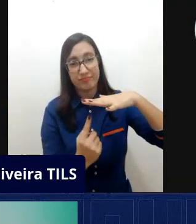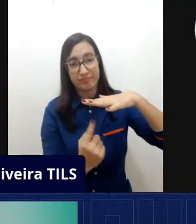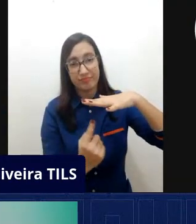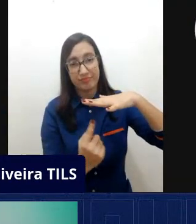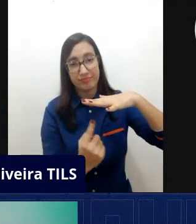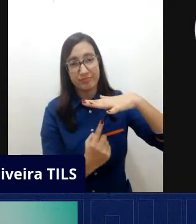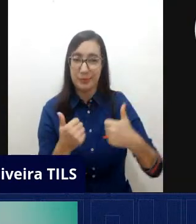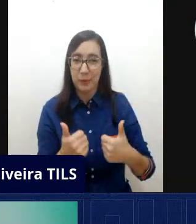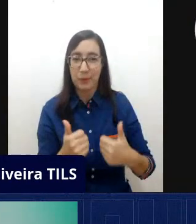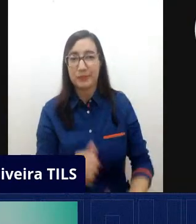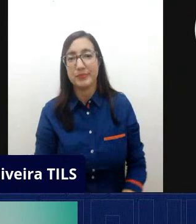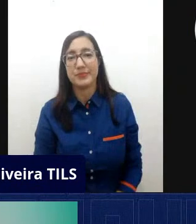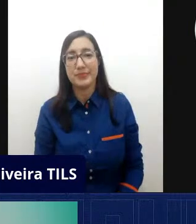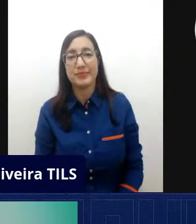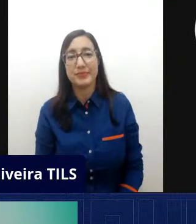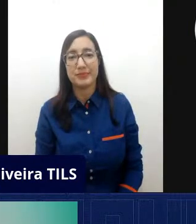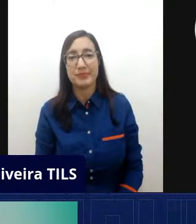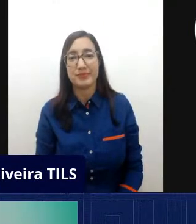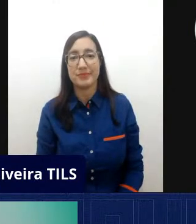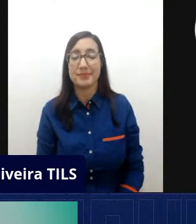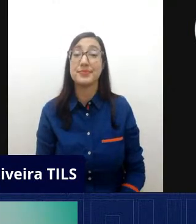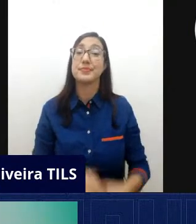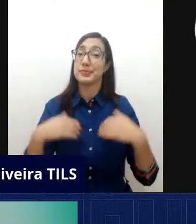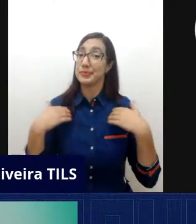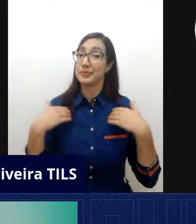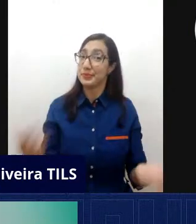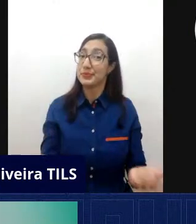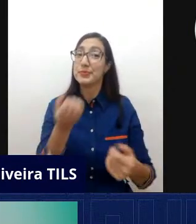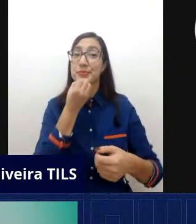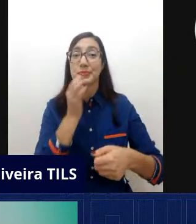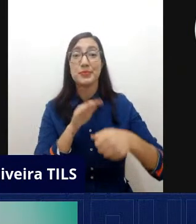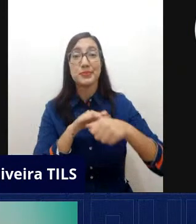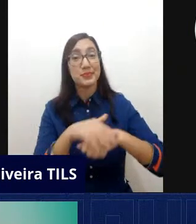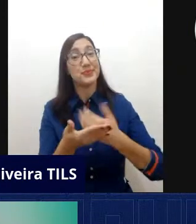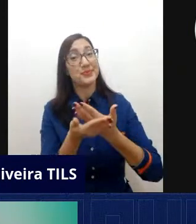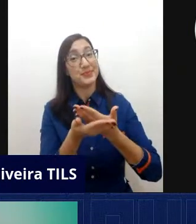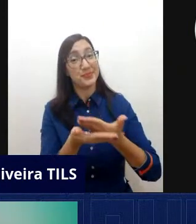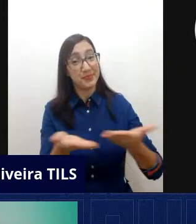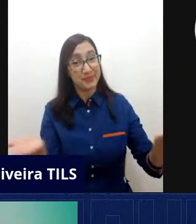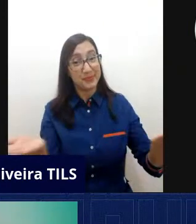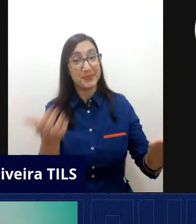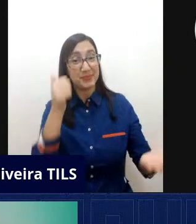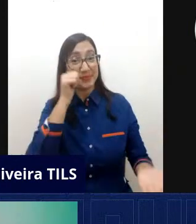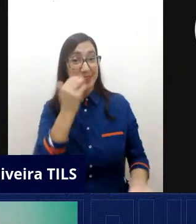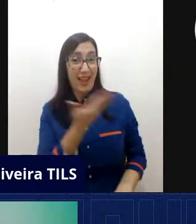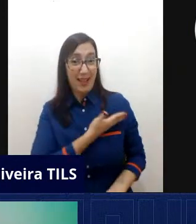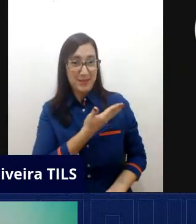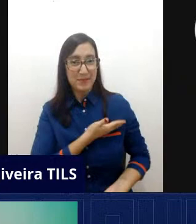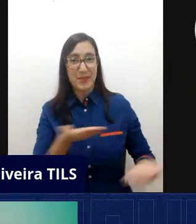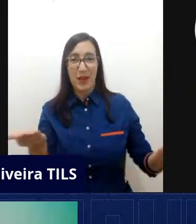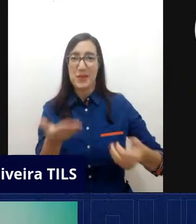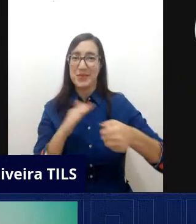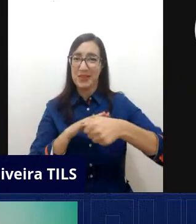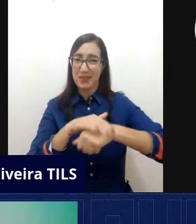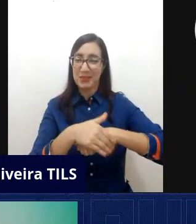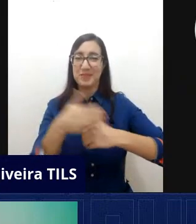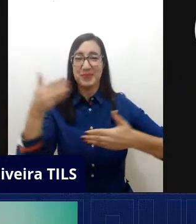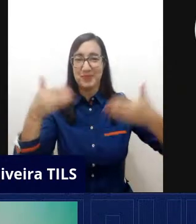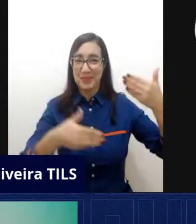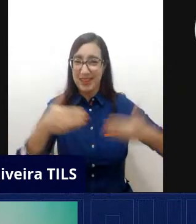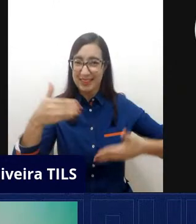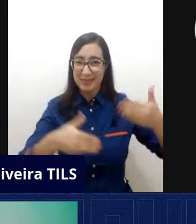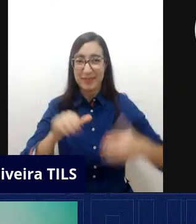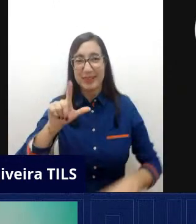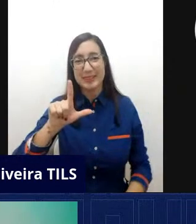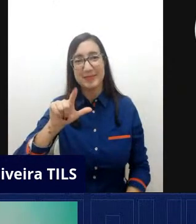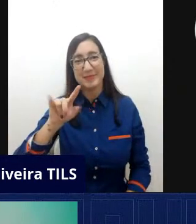Então, boa noite a todas, boa noite às companheiras que estão partilhando esse espaço, né, de dividir essa